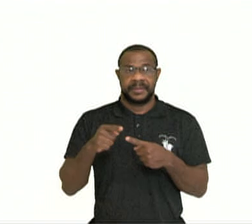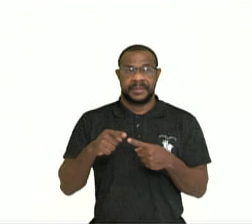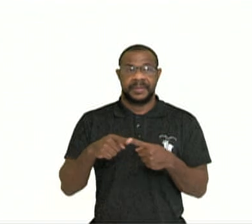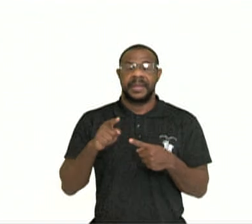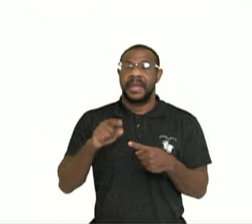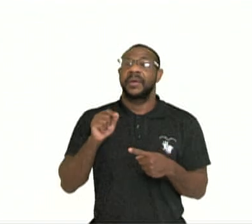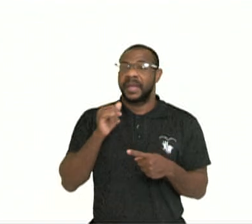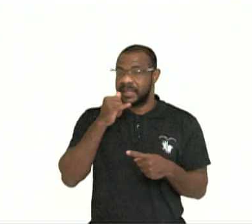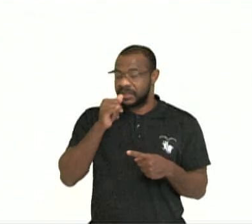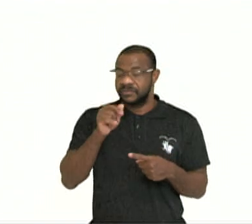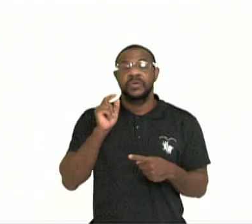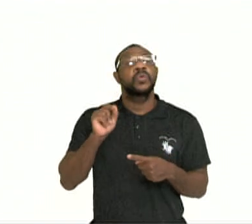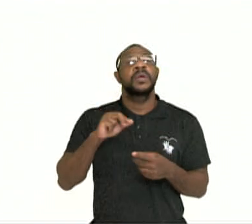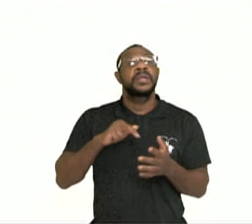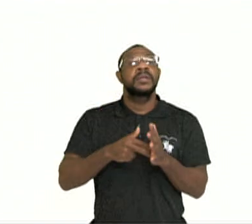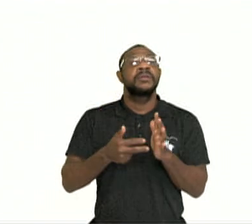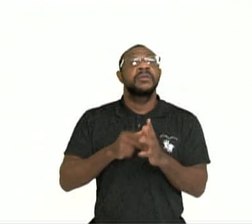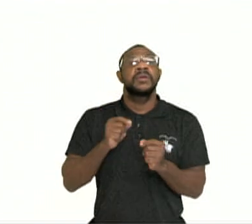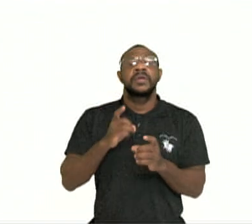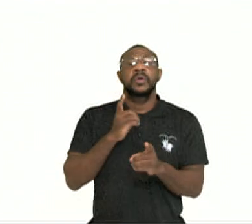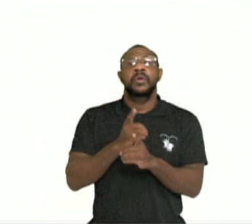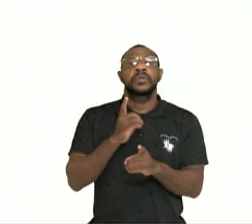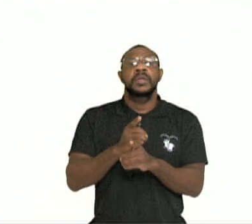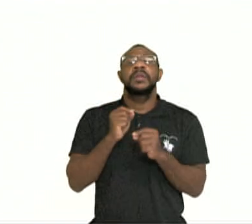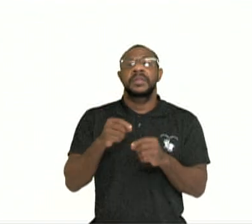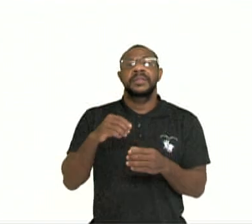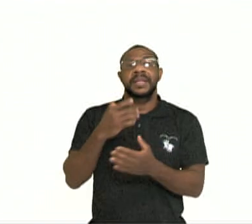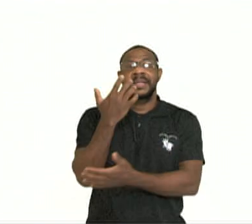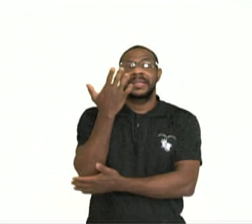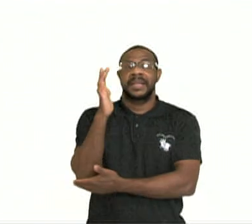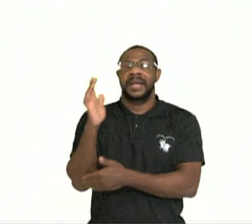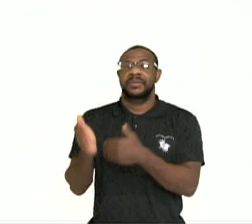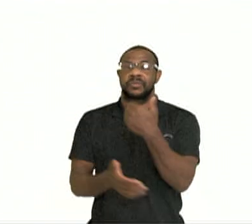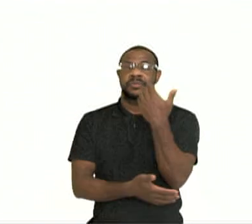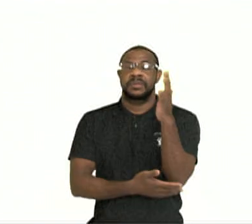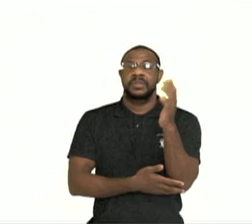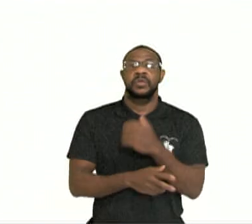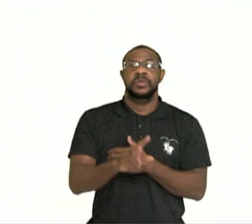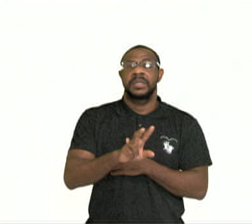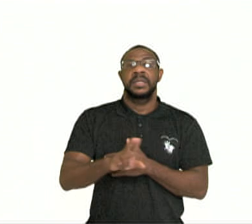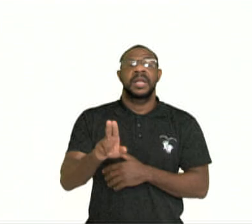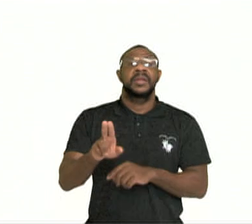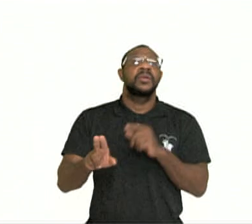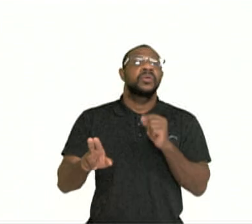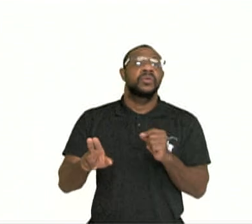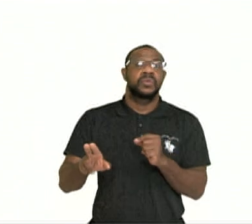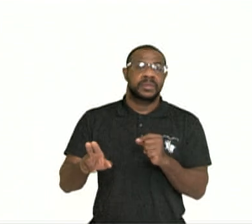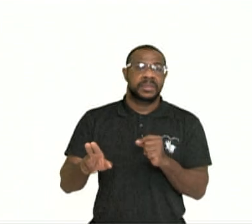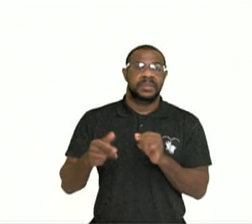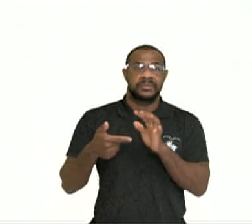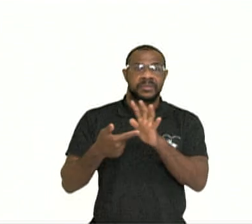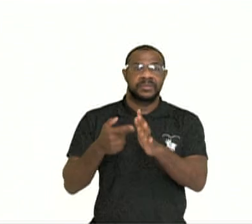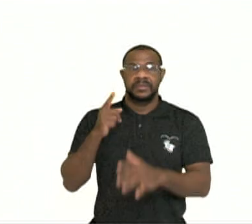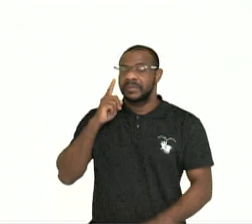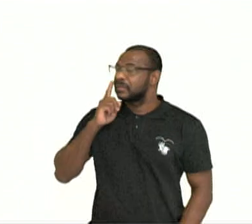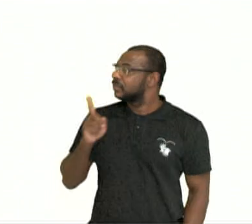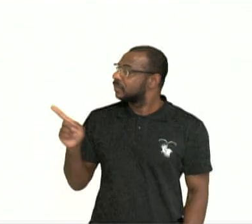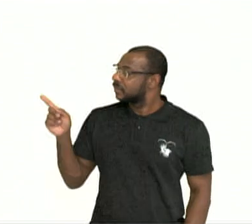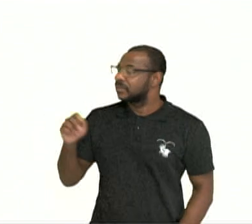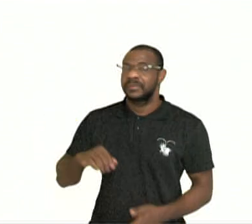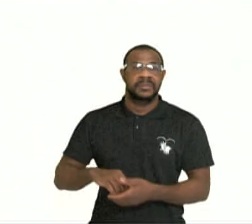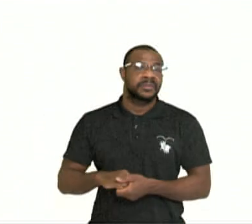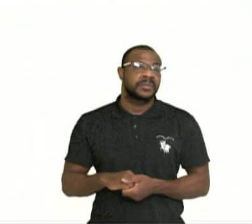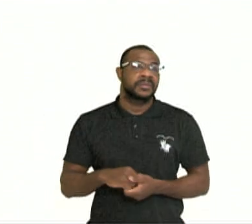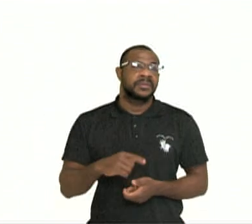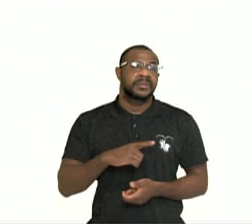de energia encontradas normalmente na natureza e utilizadas exatamente do jeito que se apresentam, em seu estado